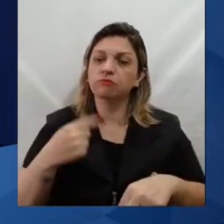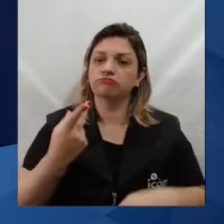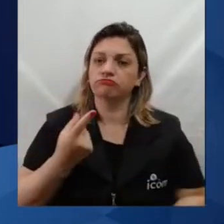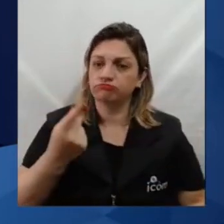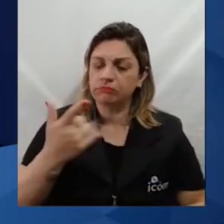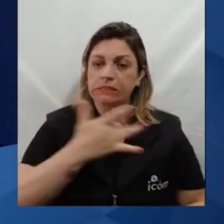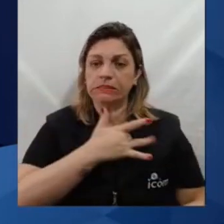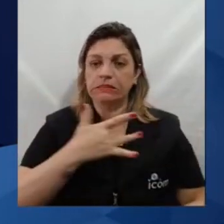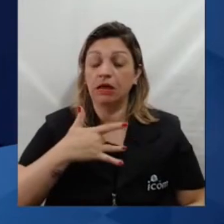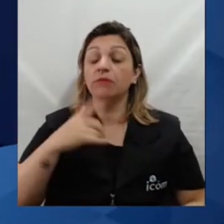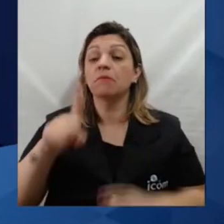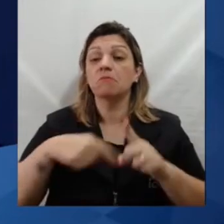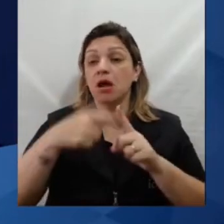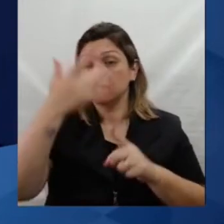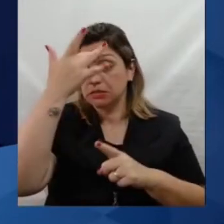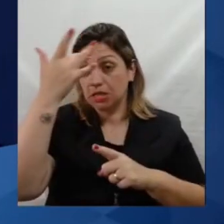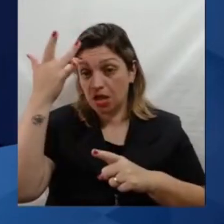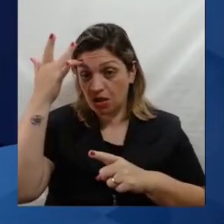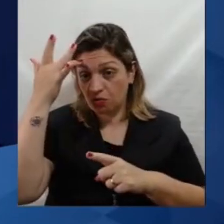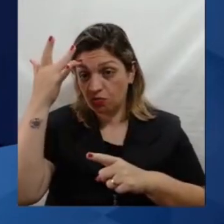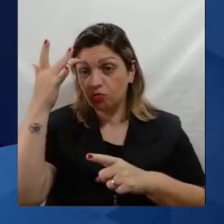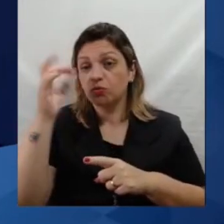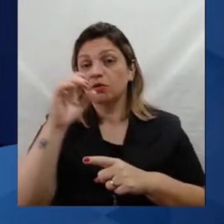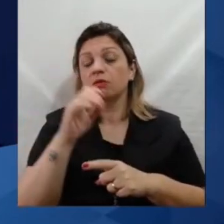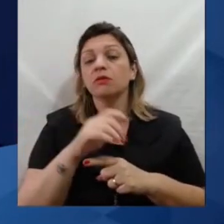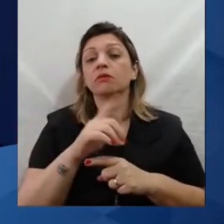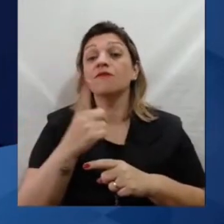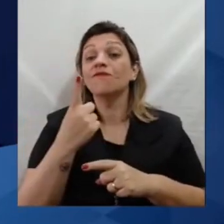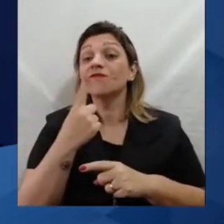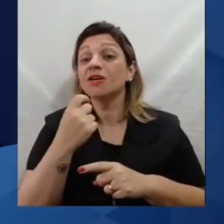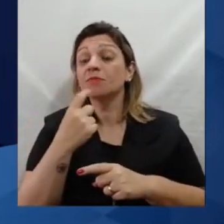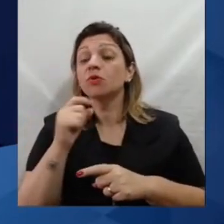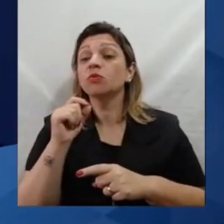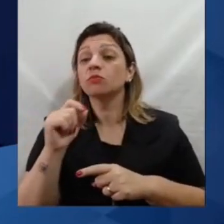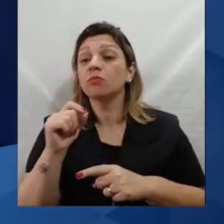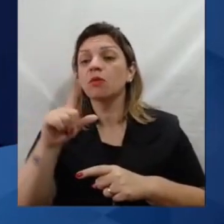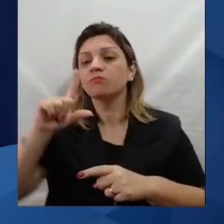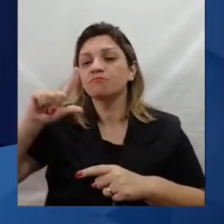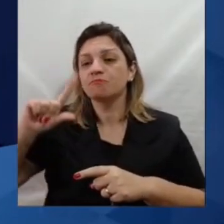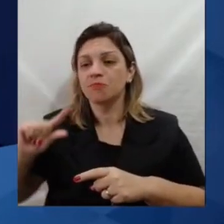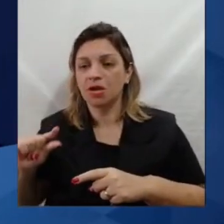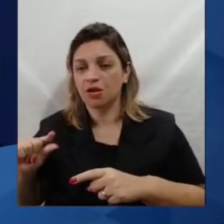do SF36, e em vermelho ele atingiu um score menor do que